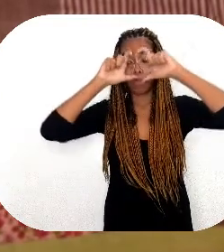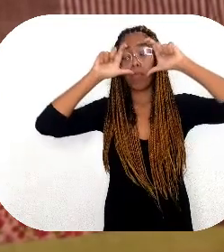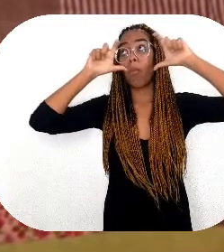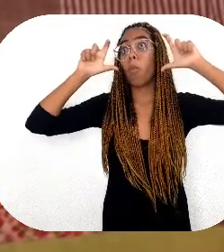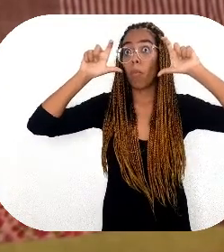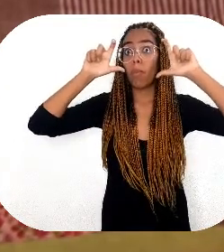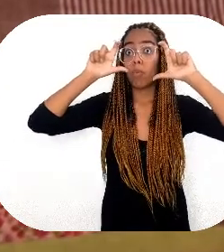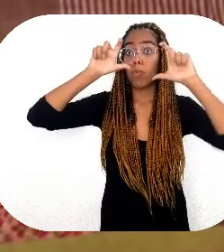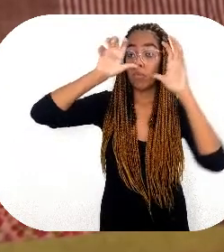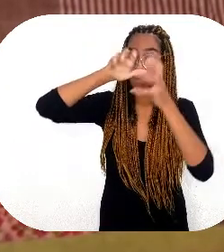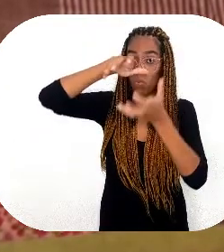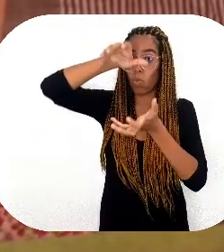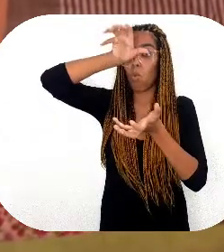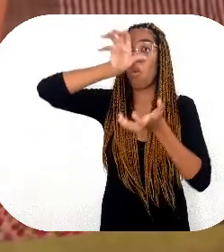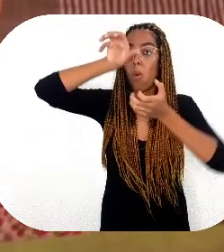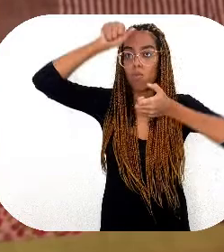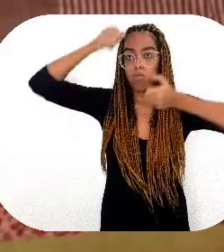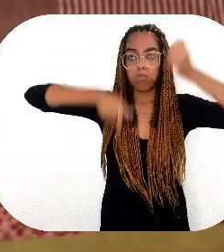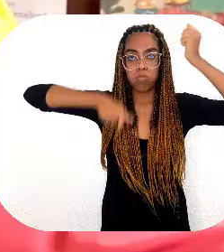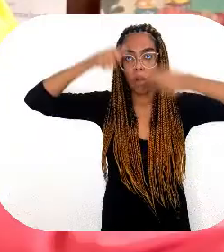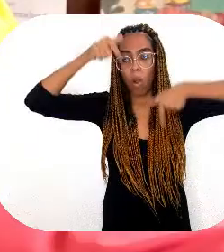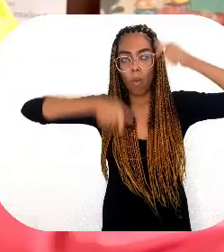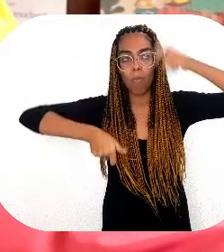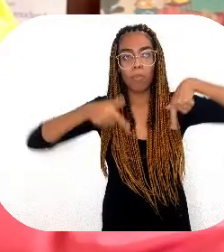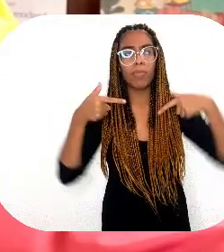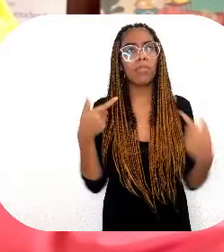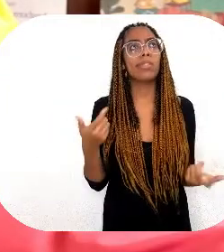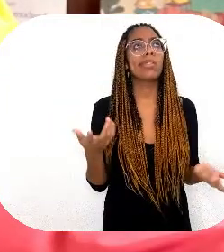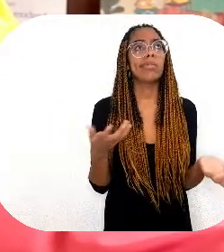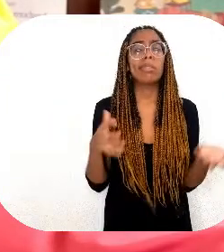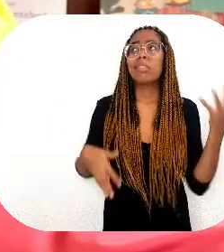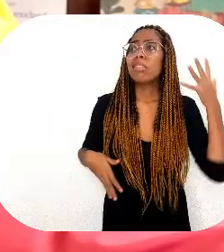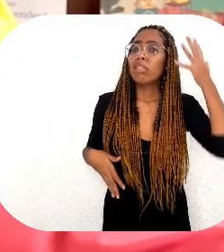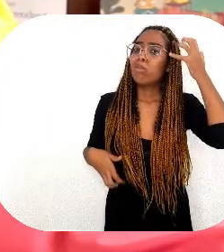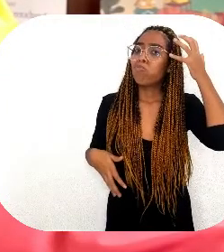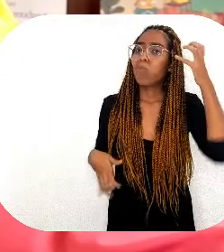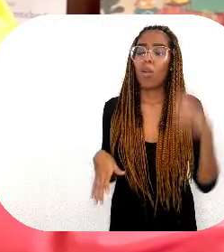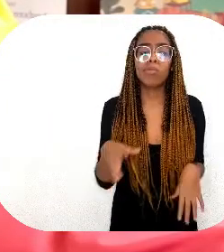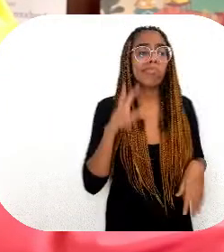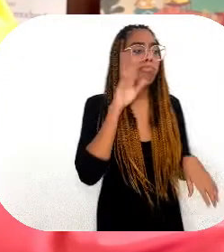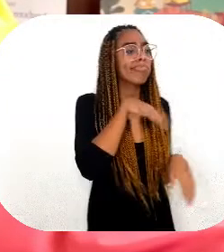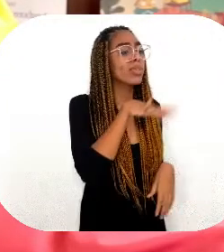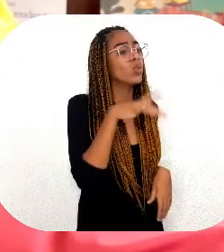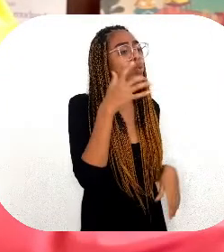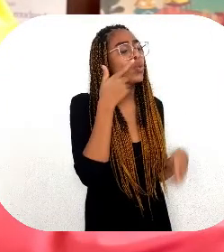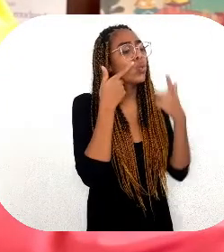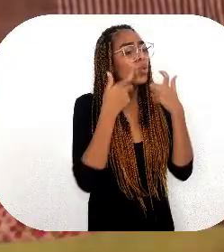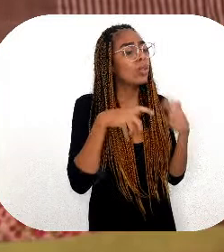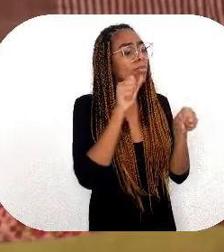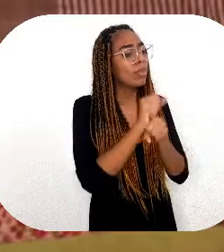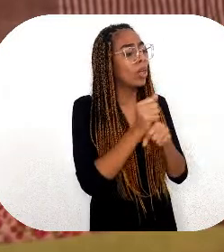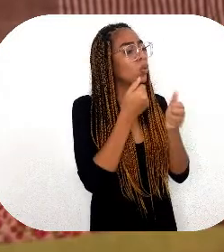O crocodilo fez isso. Abriu aquele bocão. E as lágrimas começaram a correr. O macaquinho, coitado, ficou morrendo de